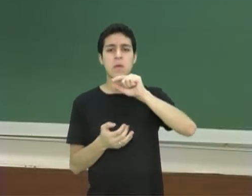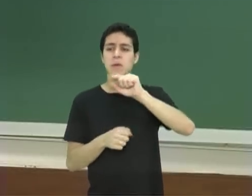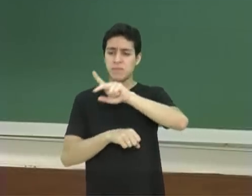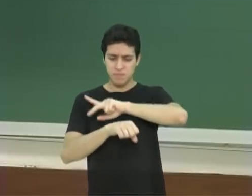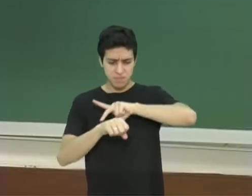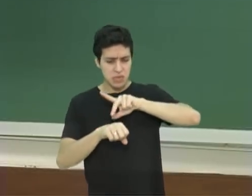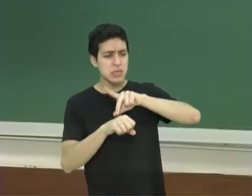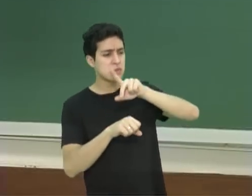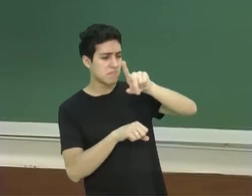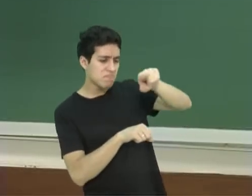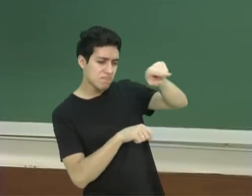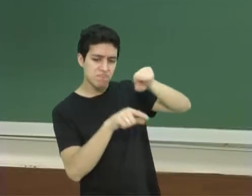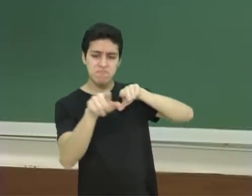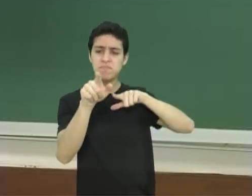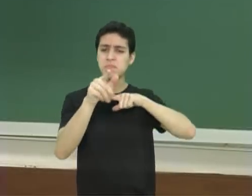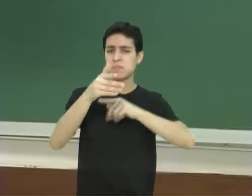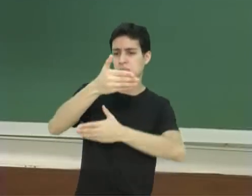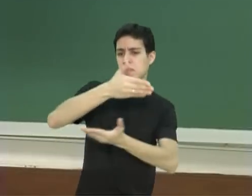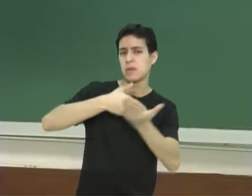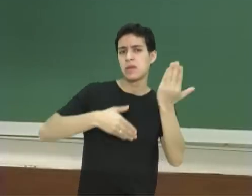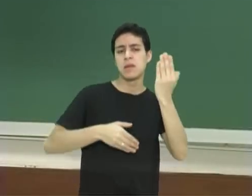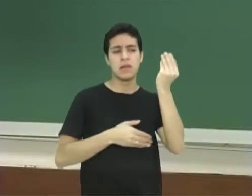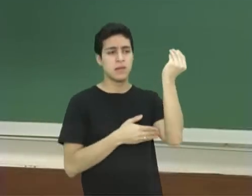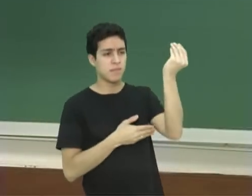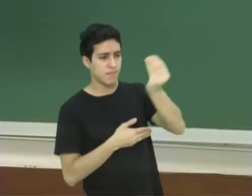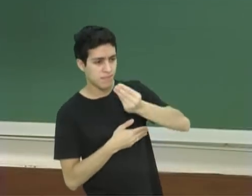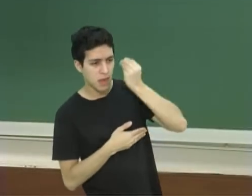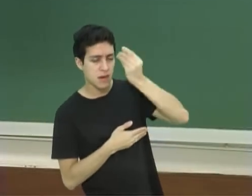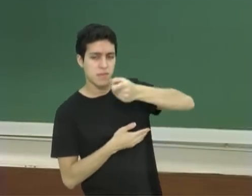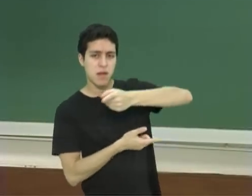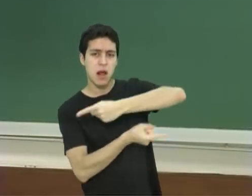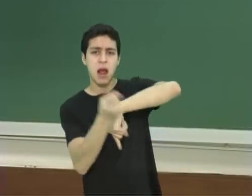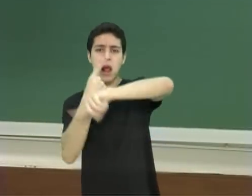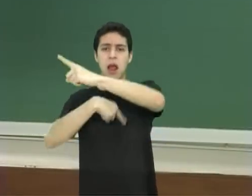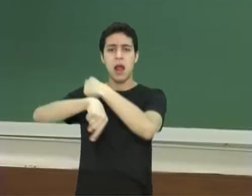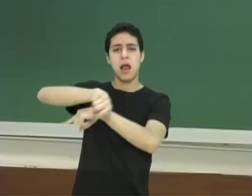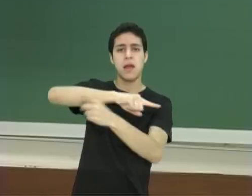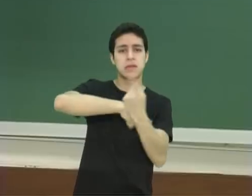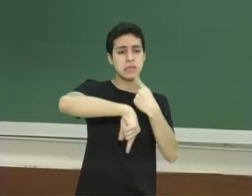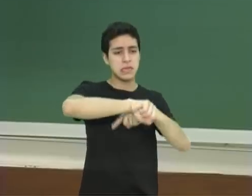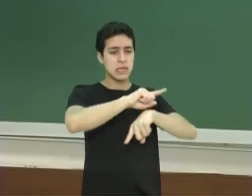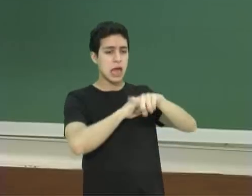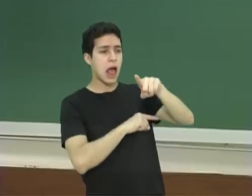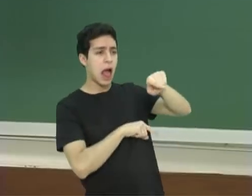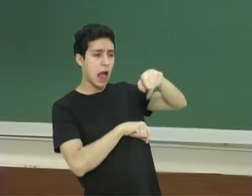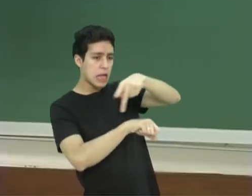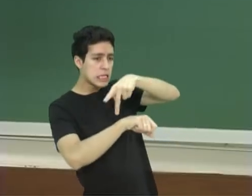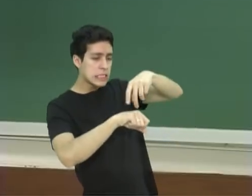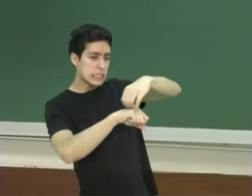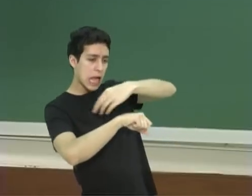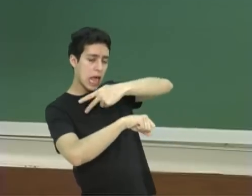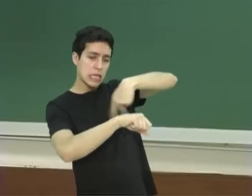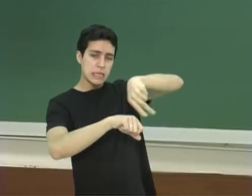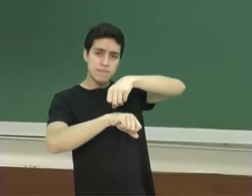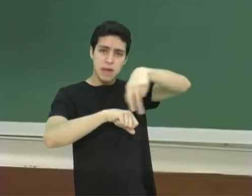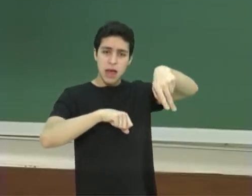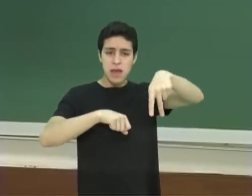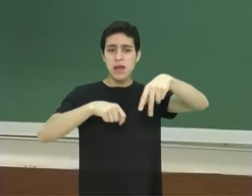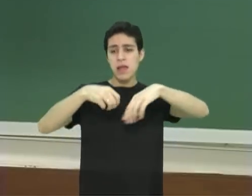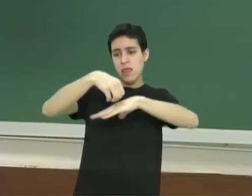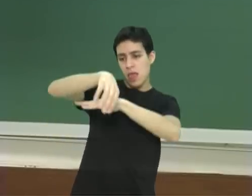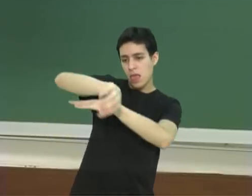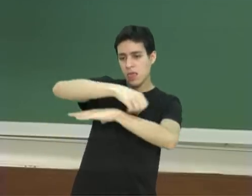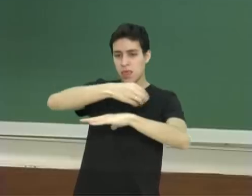trocarem boas práticas, eles trocam experiências entre os países um aprende com o outro, né? Repito, eles tiveram que